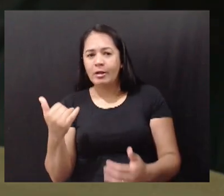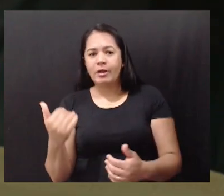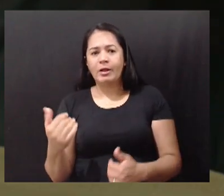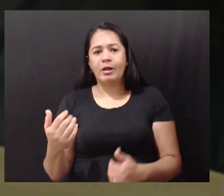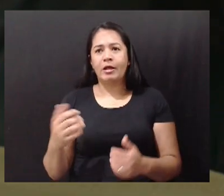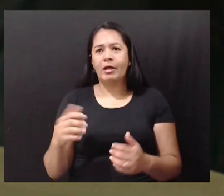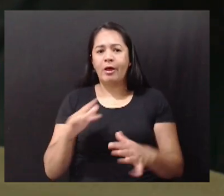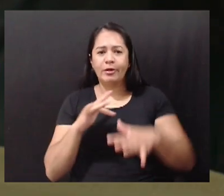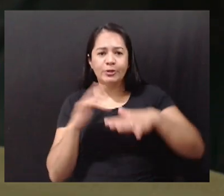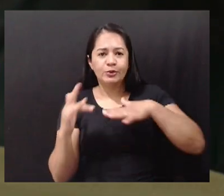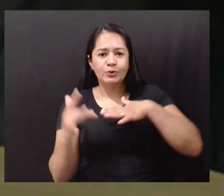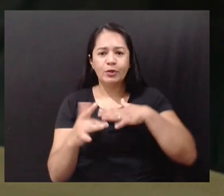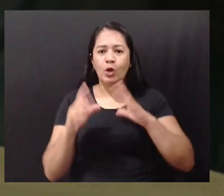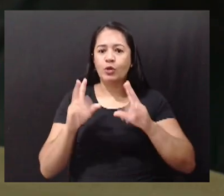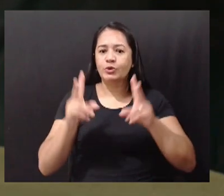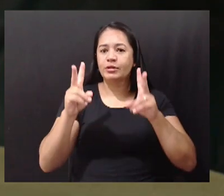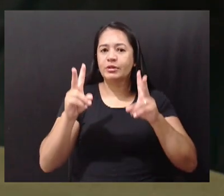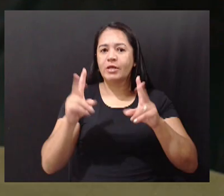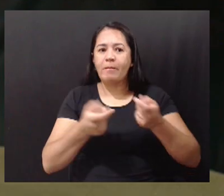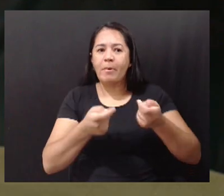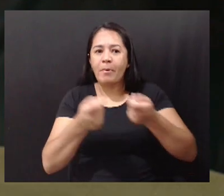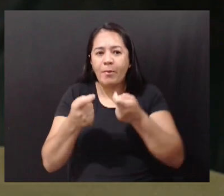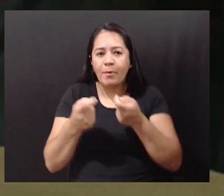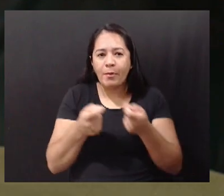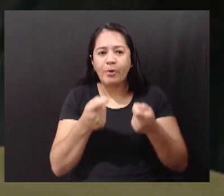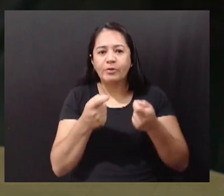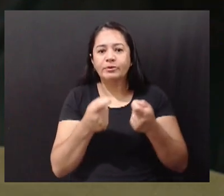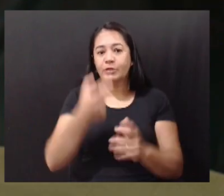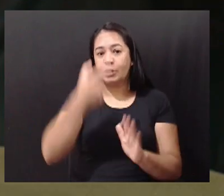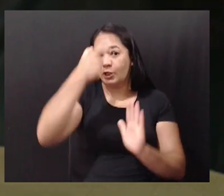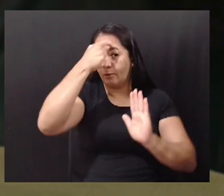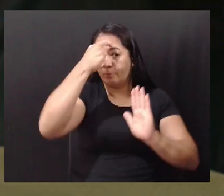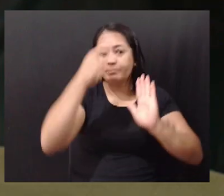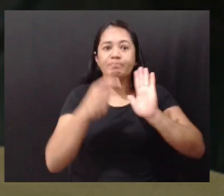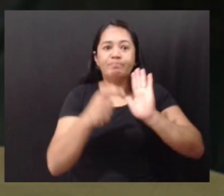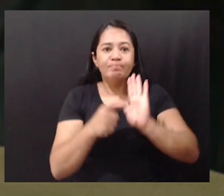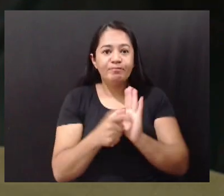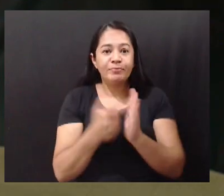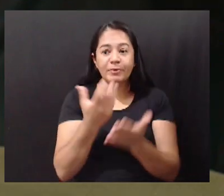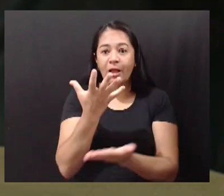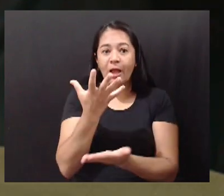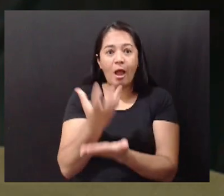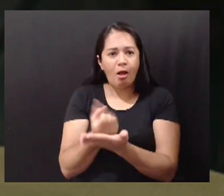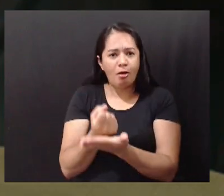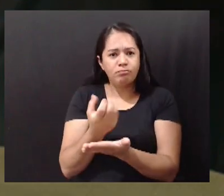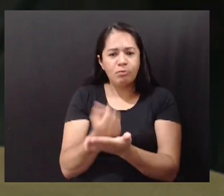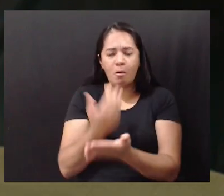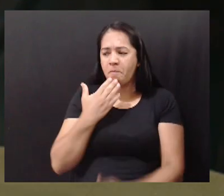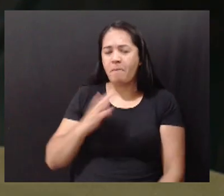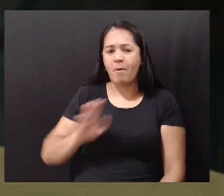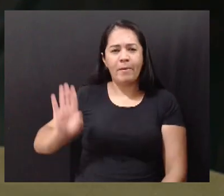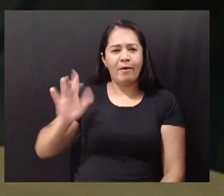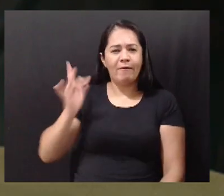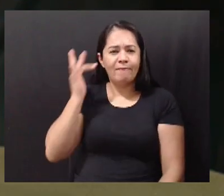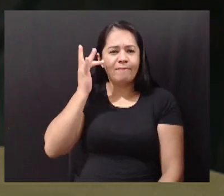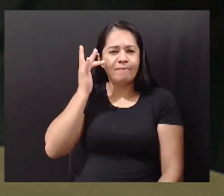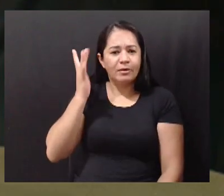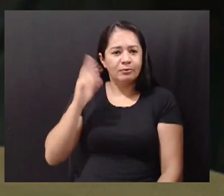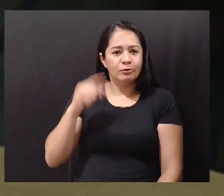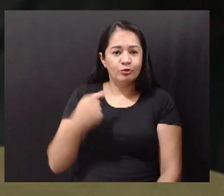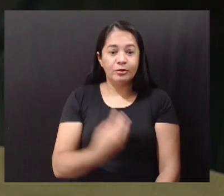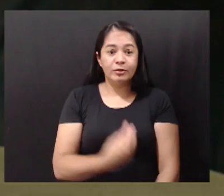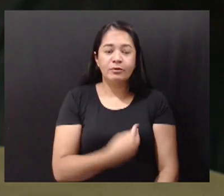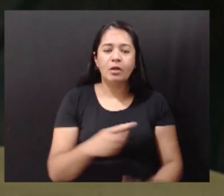sociais, jogos eletrônicos, inteligência artificial, aplicativos que prometem facilitar a nossa vida. Mas em que